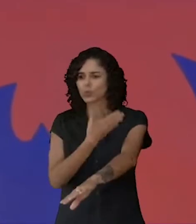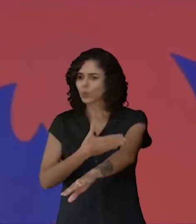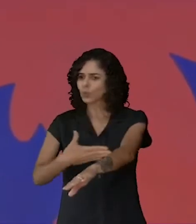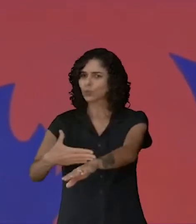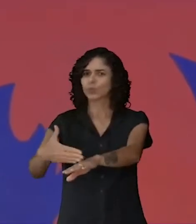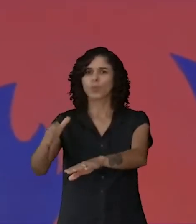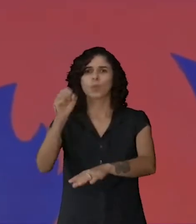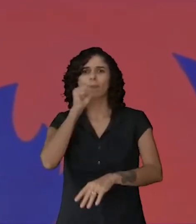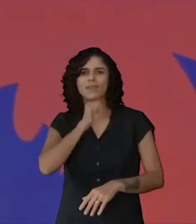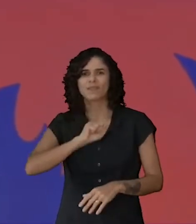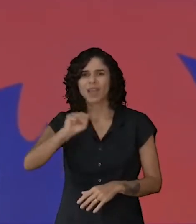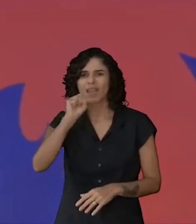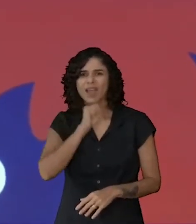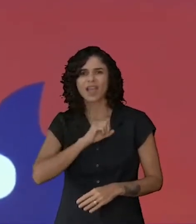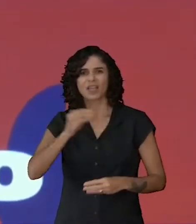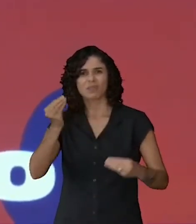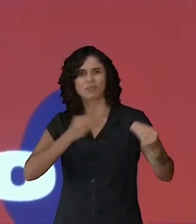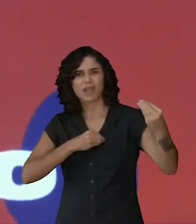hábitos do tempo